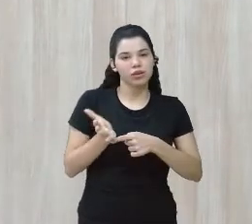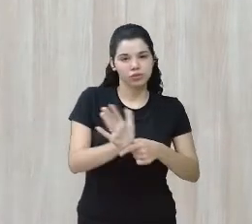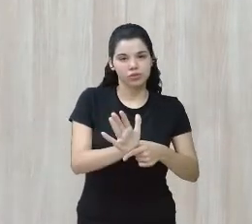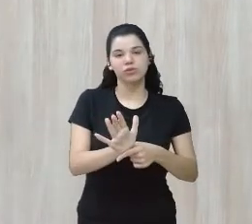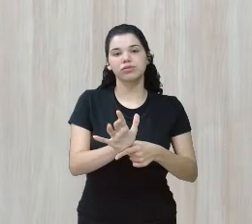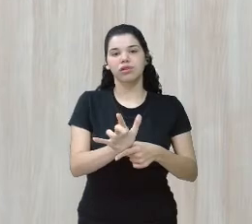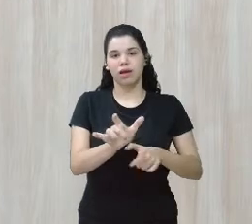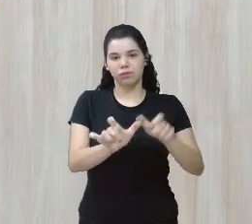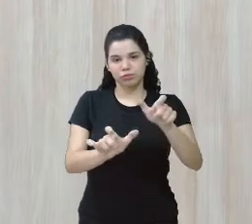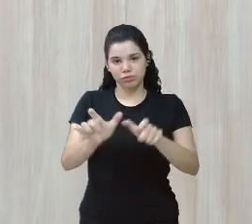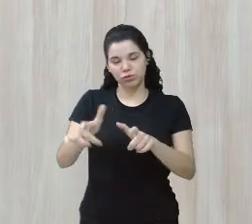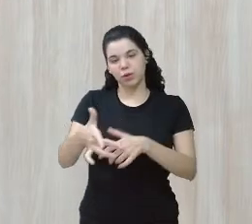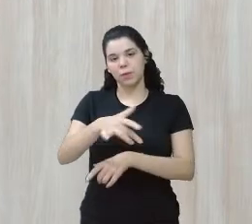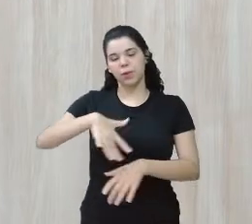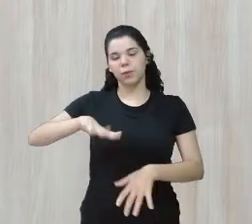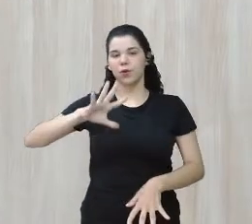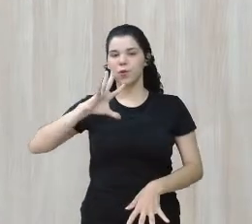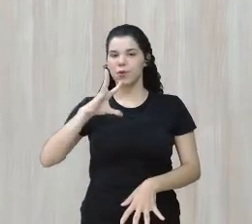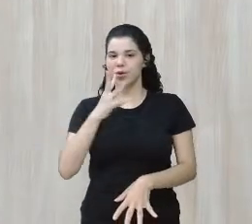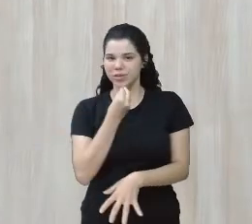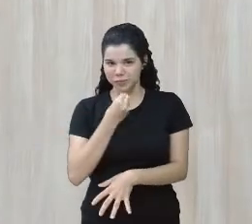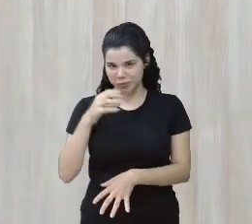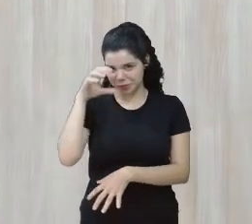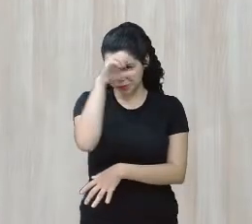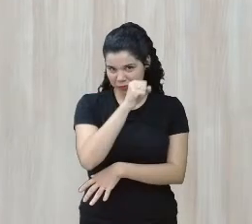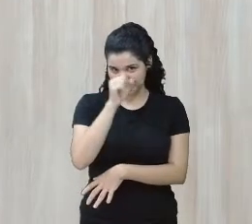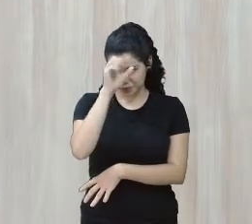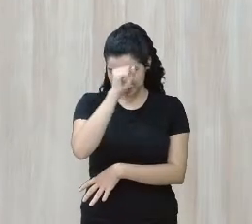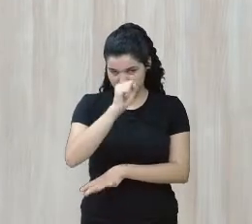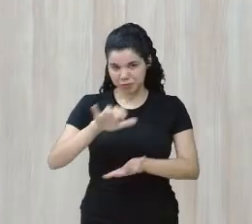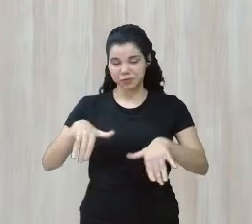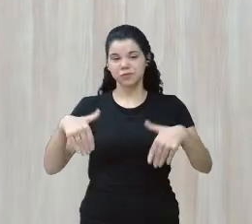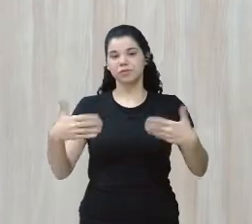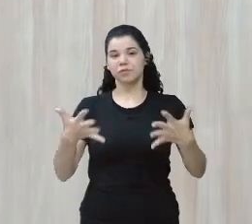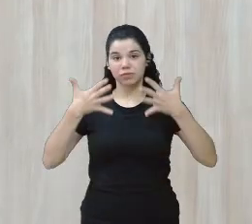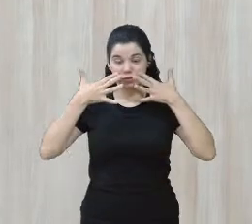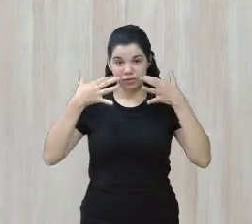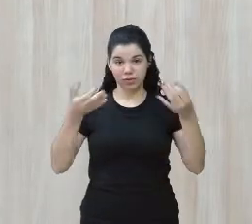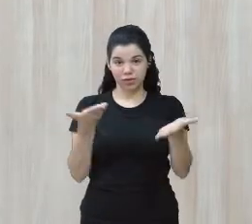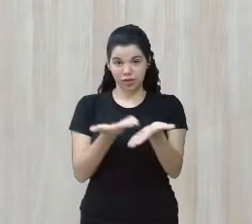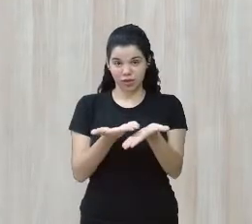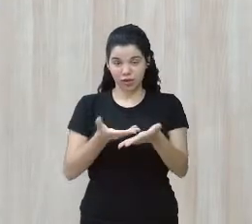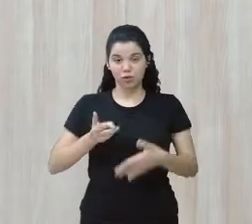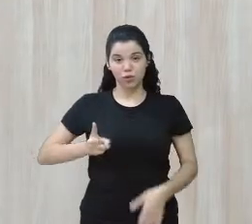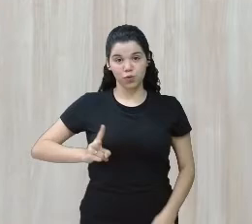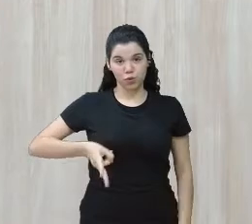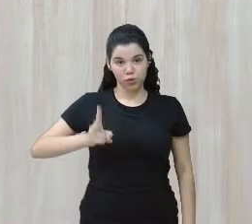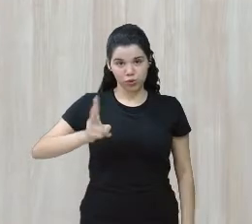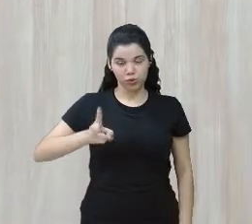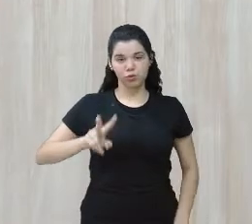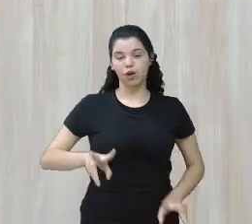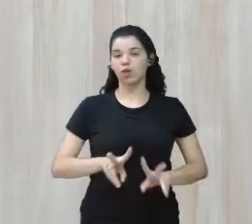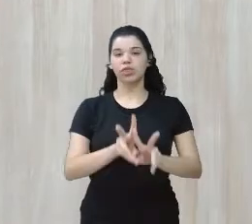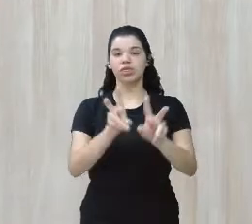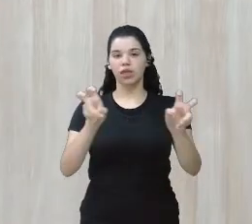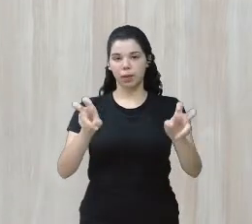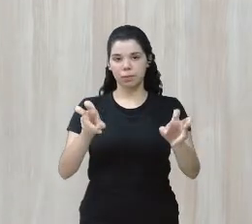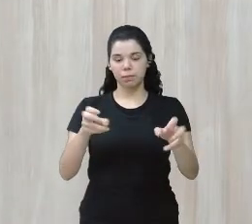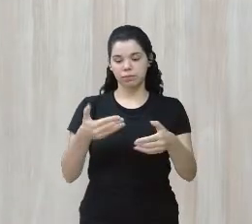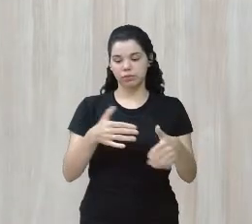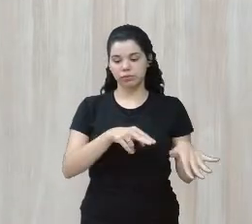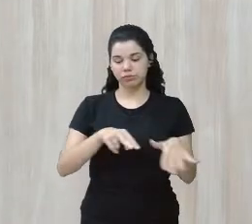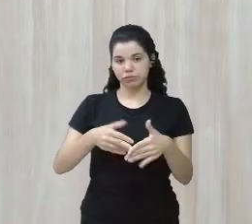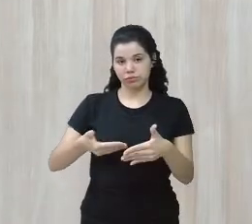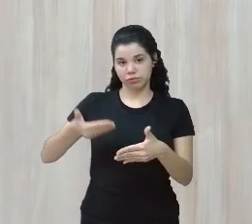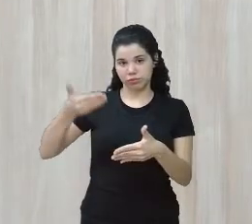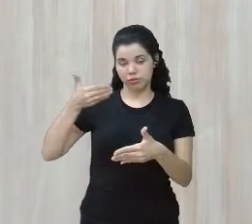vocês também nessa viagem do conhecimento, tá certo? Prestem bastante atenção. Vamos continuar com o assunto da aula anterior,